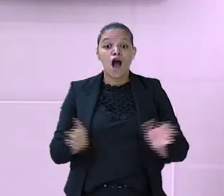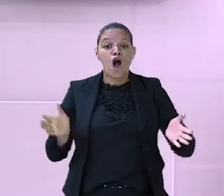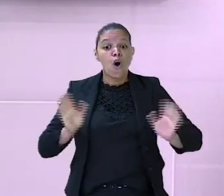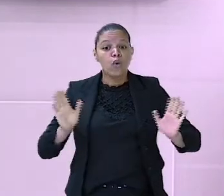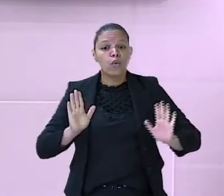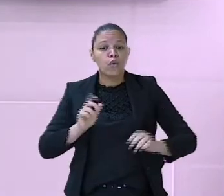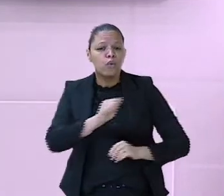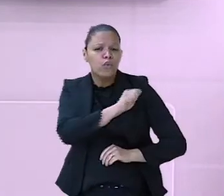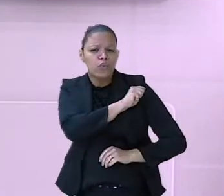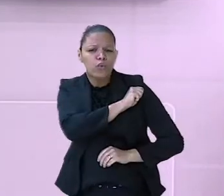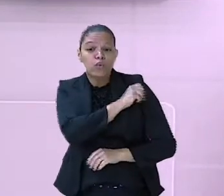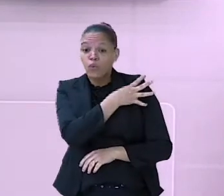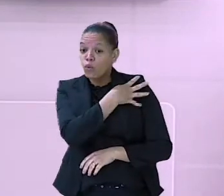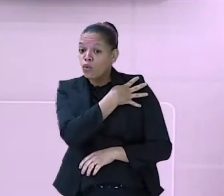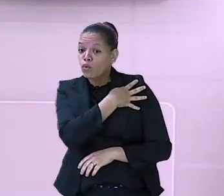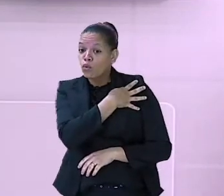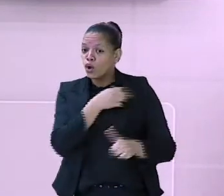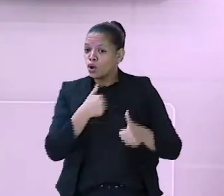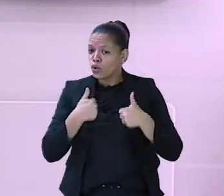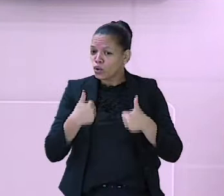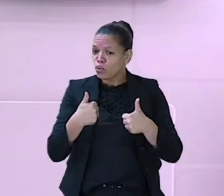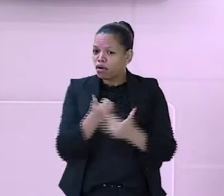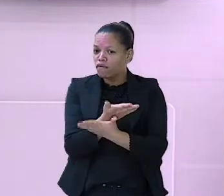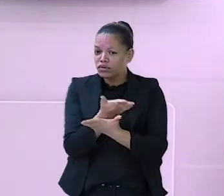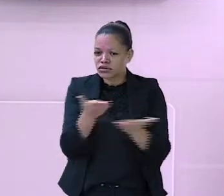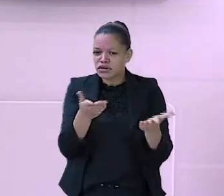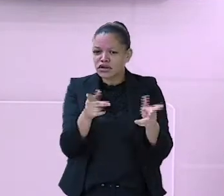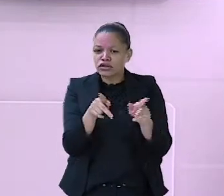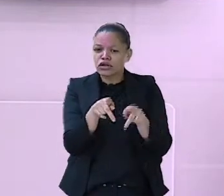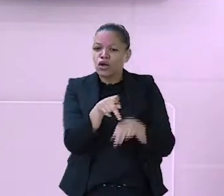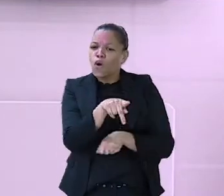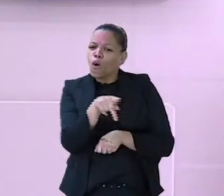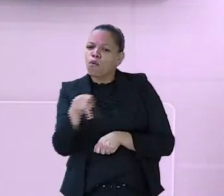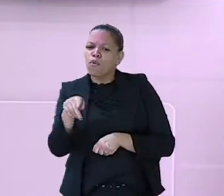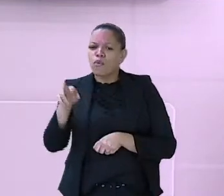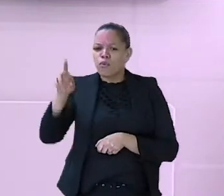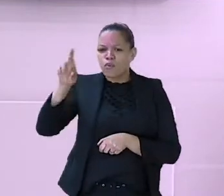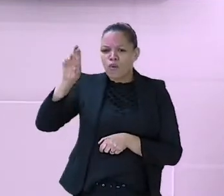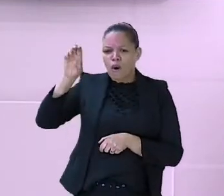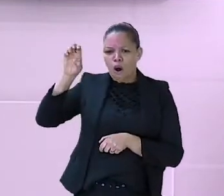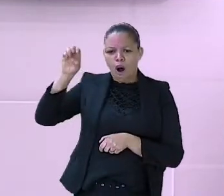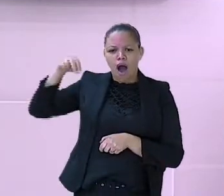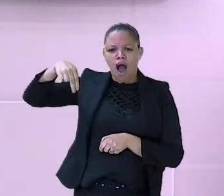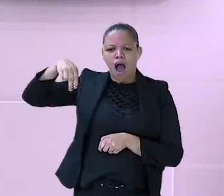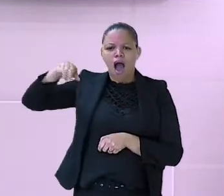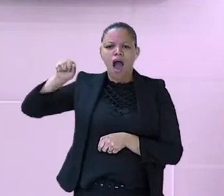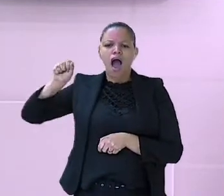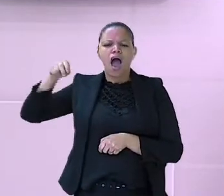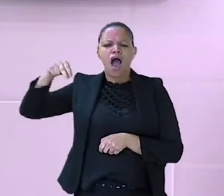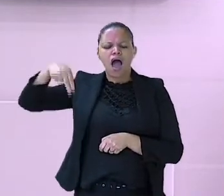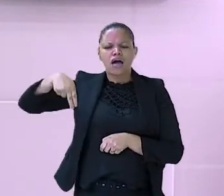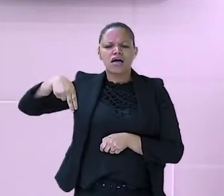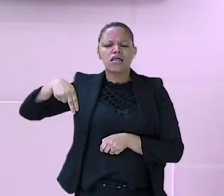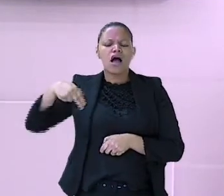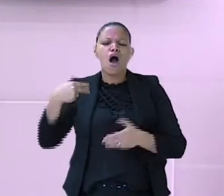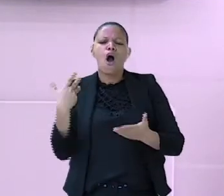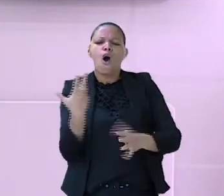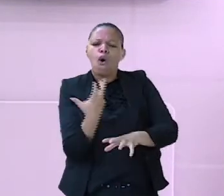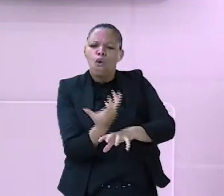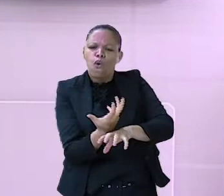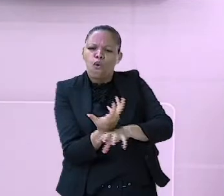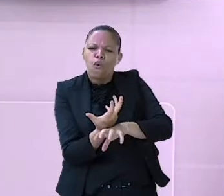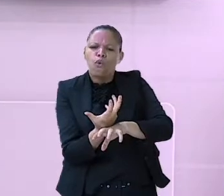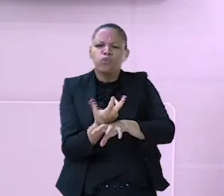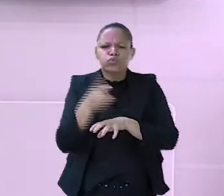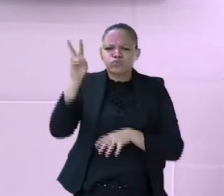Olá, estudantes, tudo bem com vocês? Eu sou o professor Renan e na aula de hoje do componente curricular de História, iremos